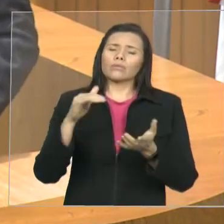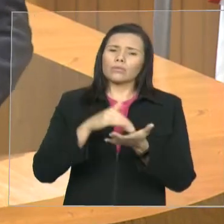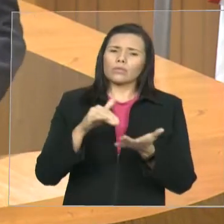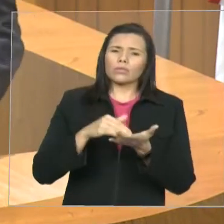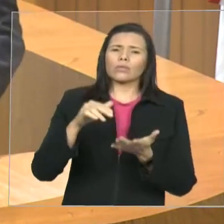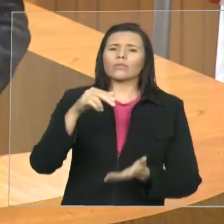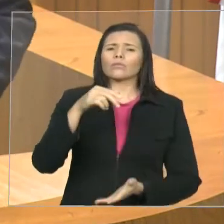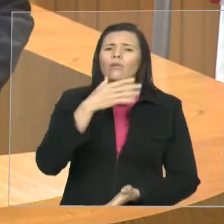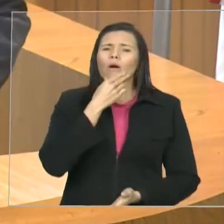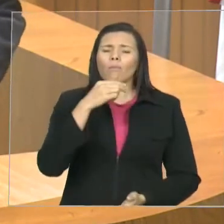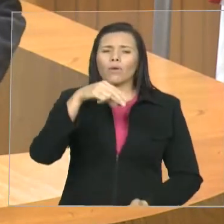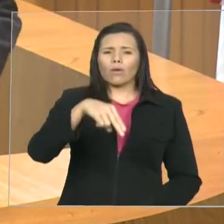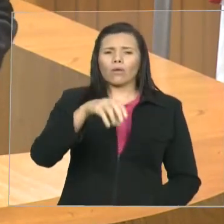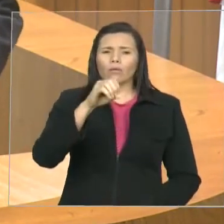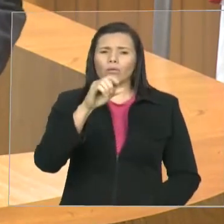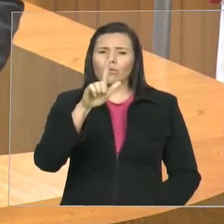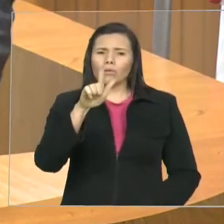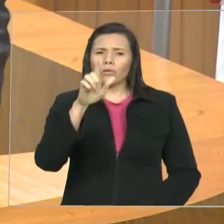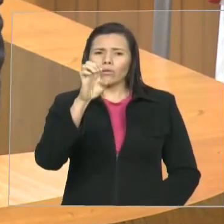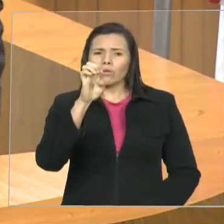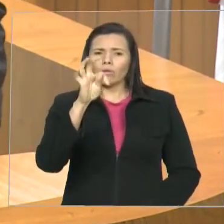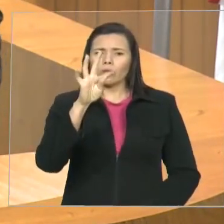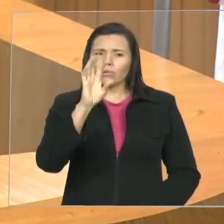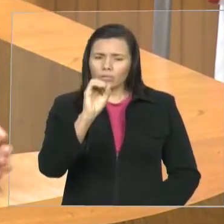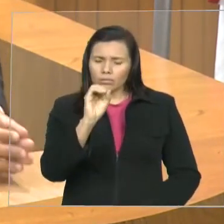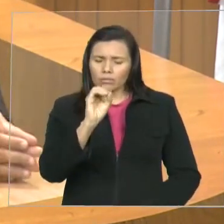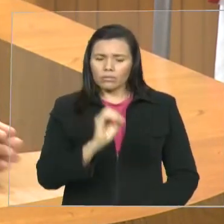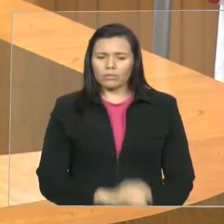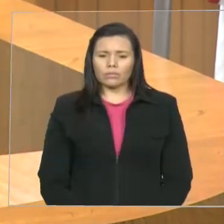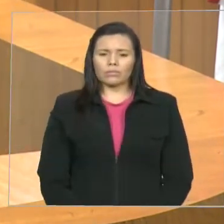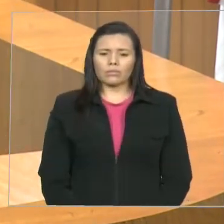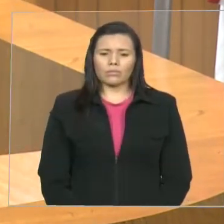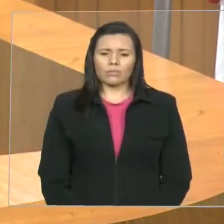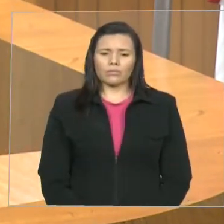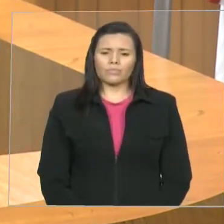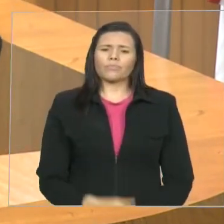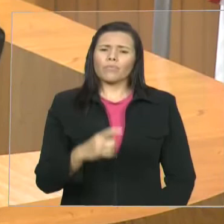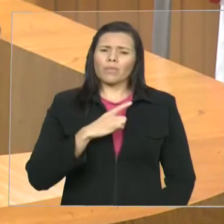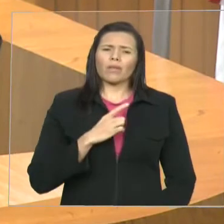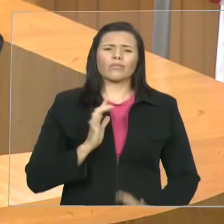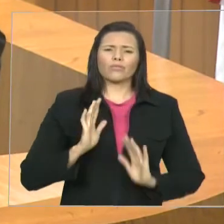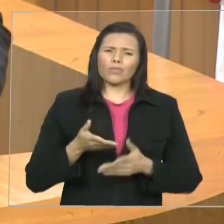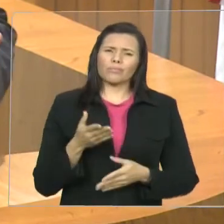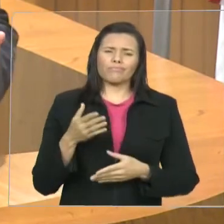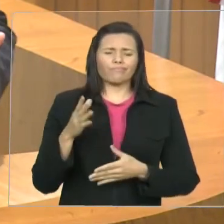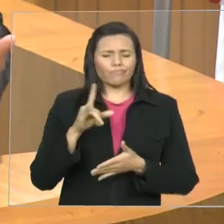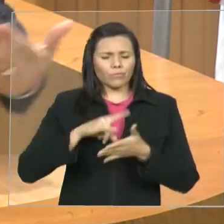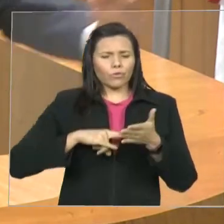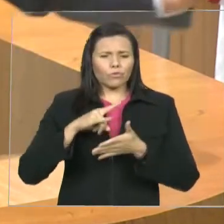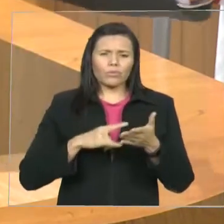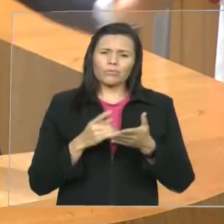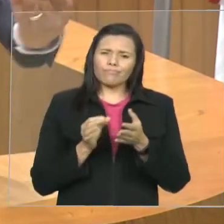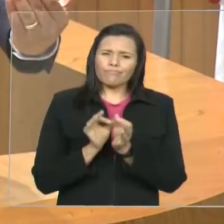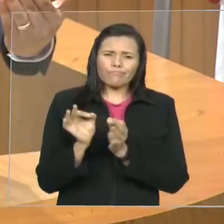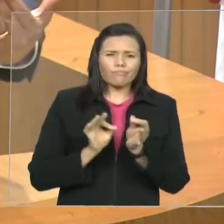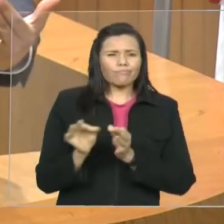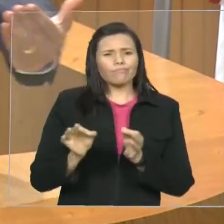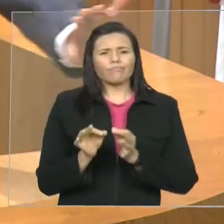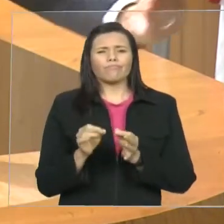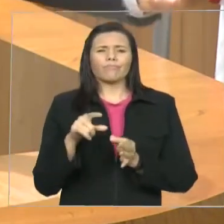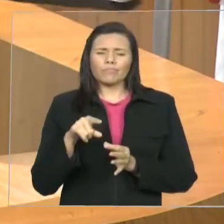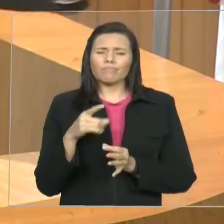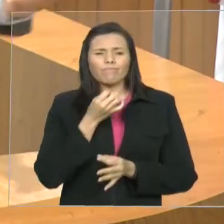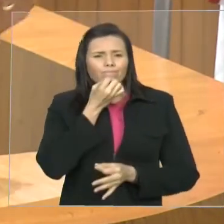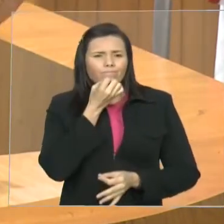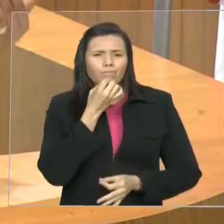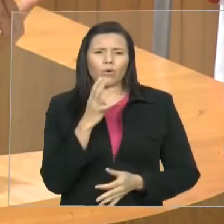ajudar. Estamos agora com algumas tratativas que serão decisivas já para ampliarmos o debate